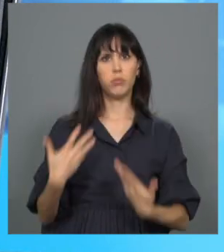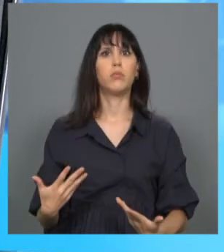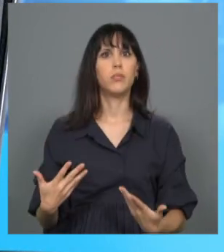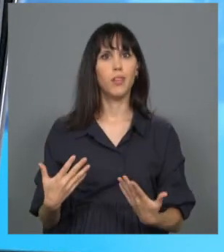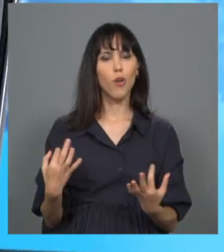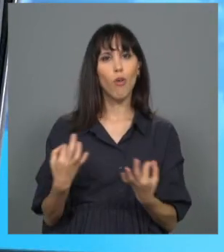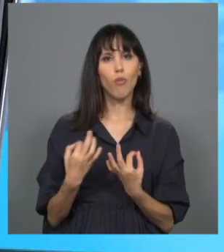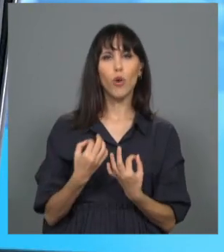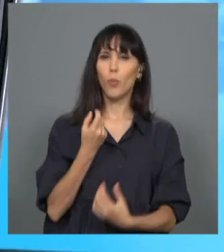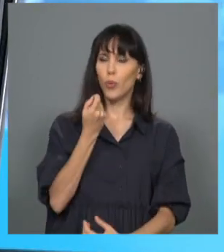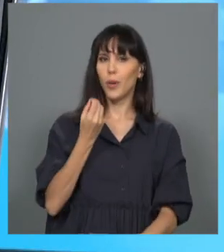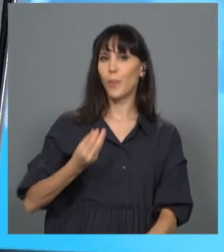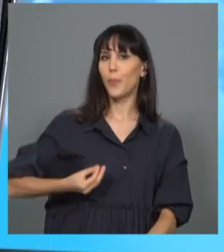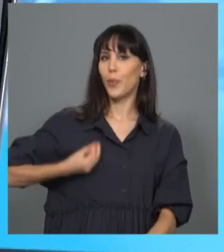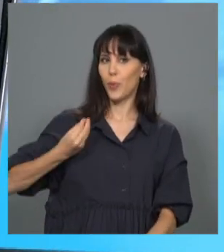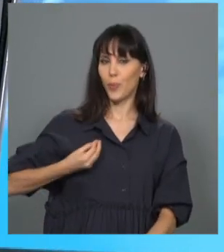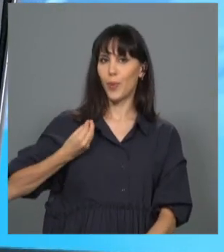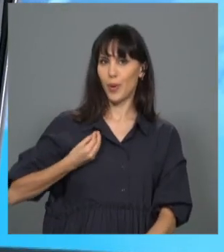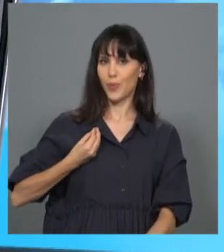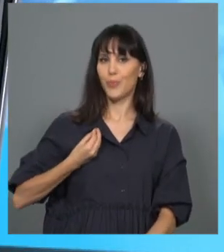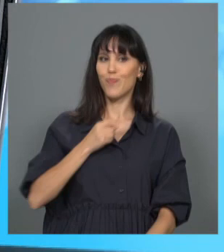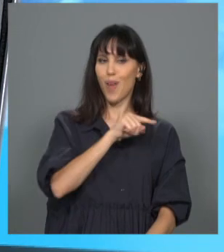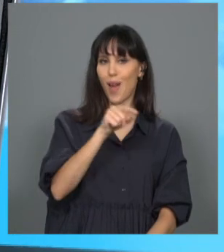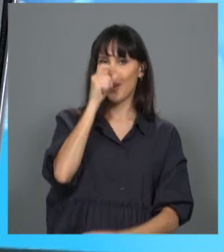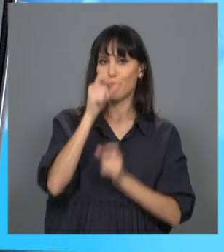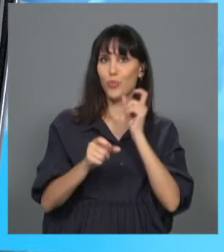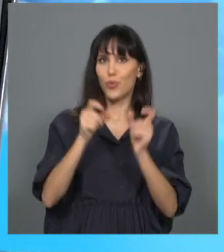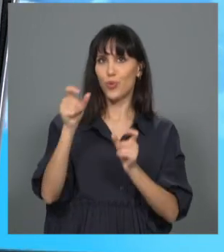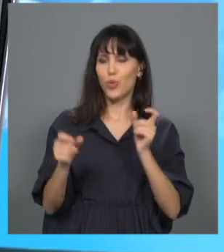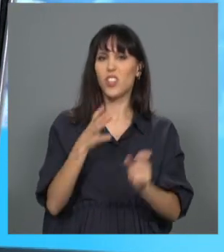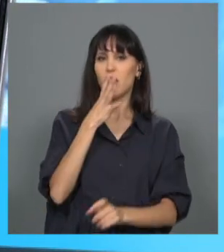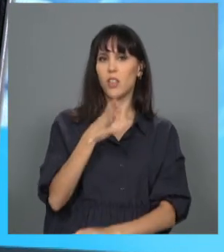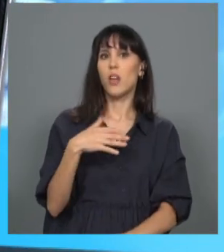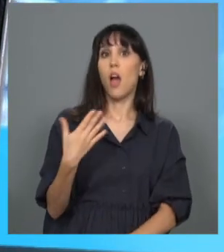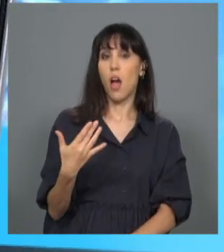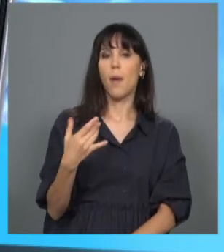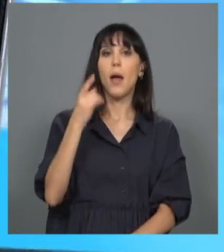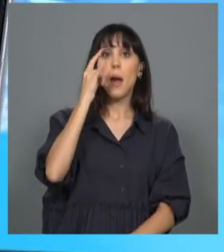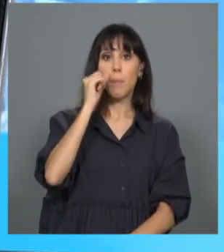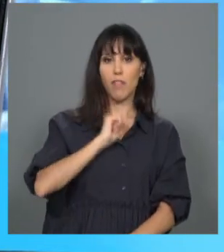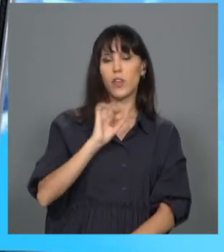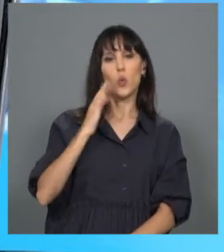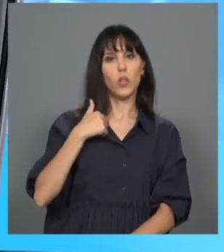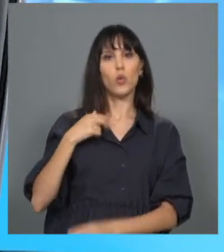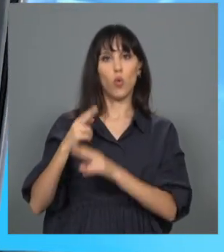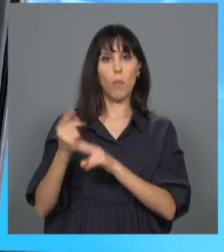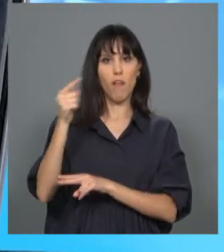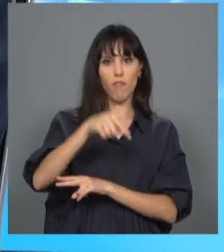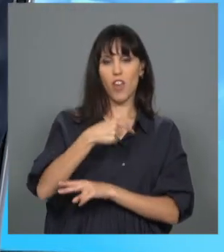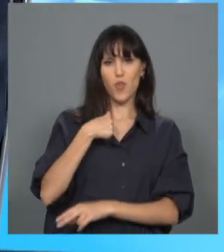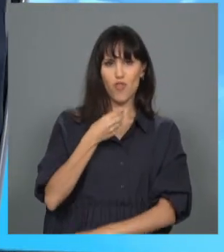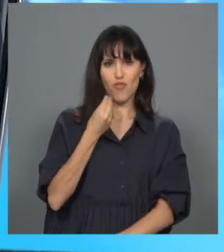e alguma preocupação por parte das pessoas que dizem o meu pai, quando eu vim de Roma,